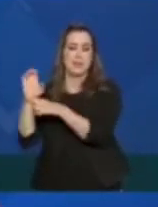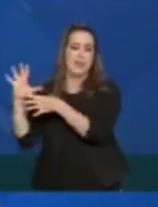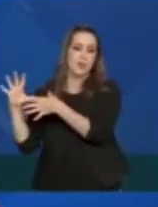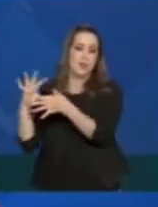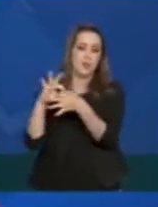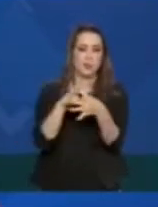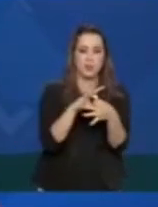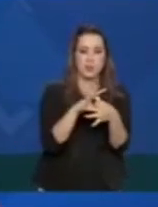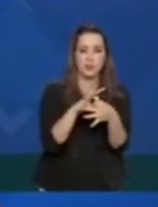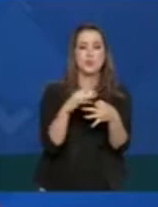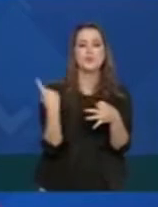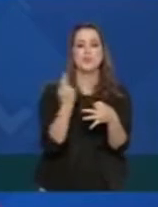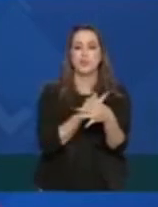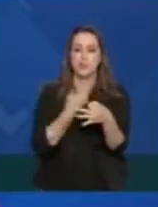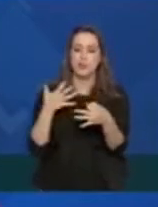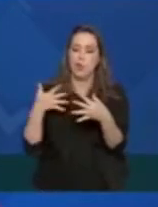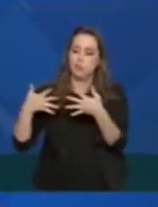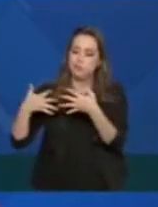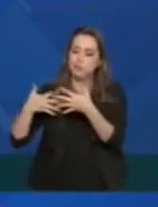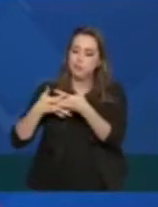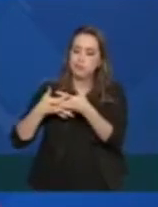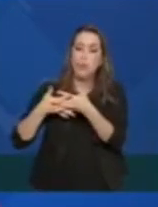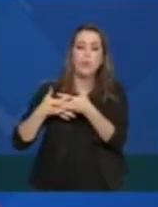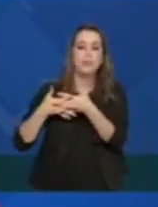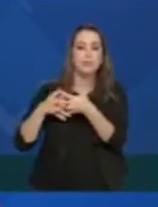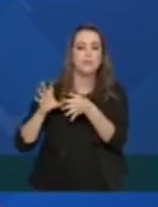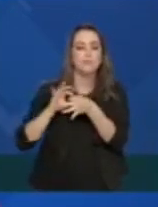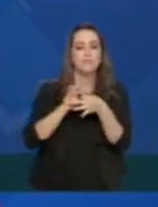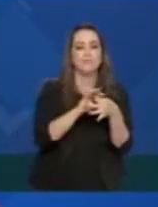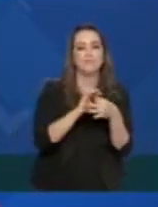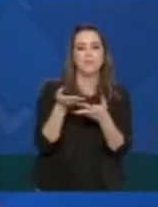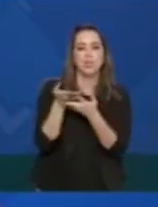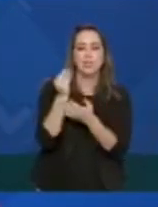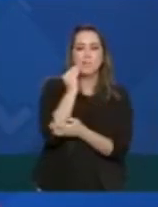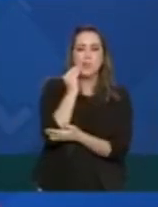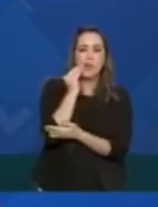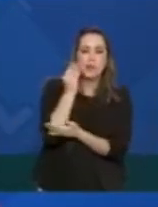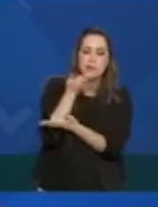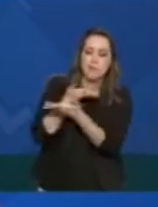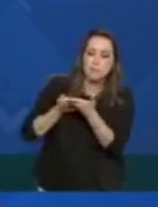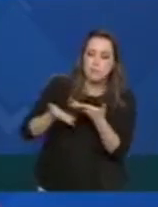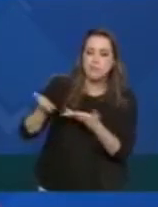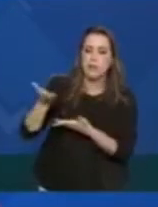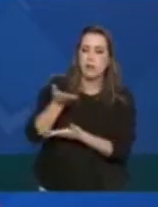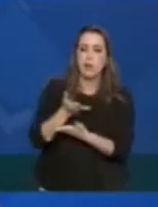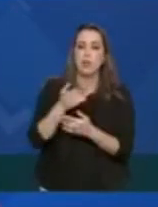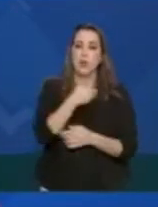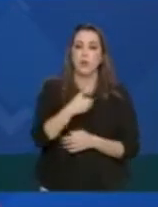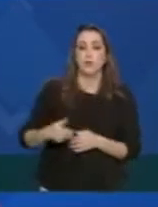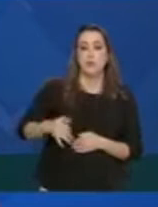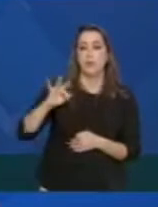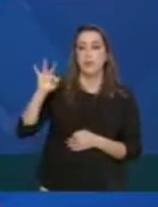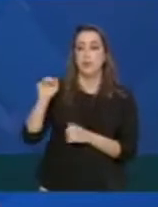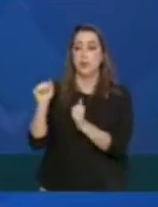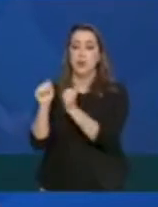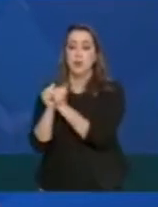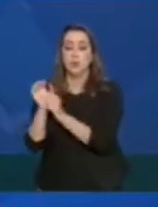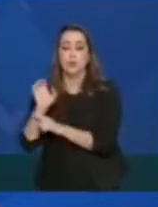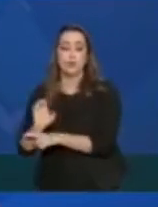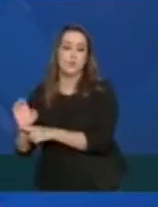objetivo maior, é que a gente consiga ter integração, a troca de experiências, e a gente consiga convergir nossas atividades em prol dos mesmos objetivos.